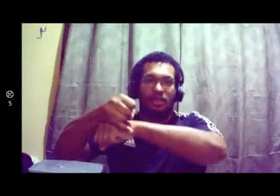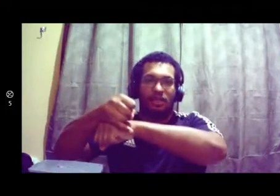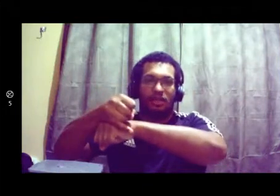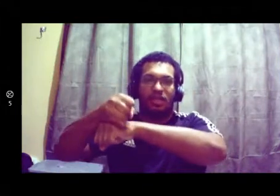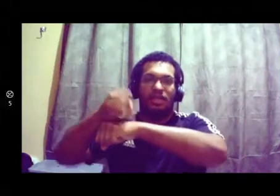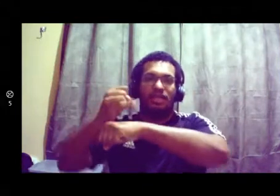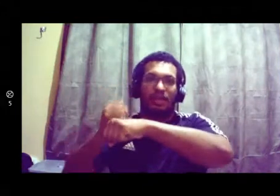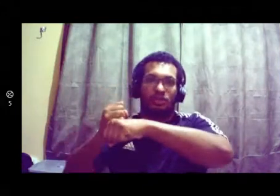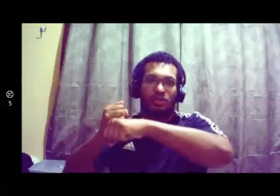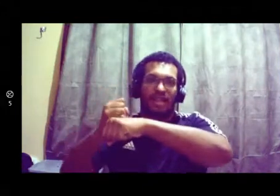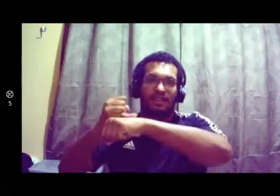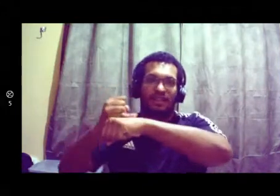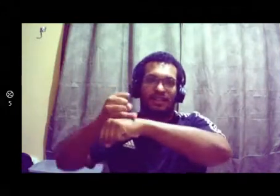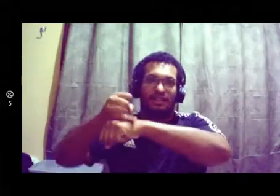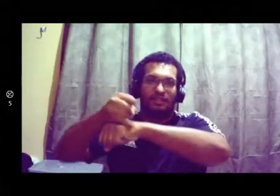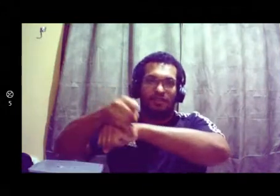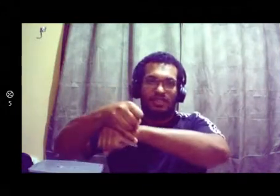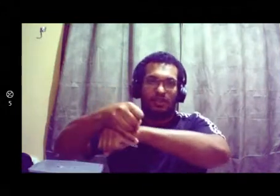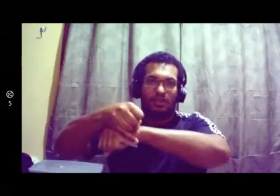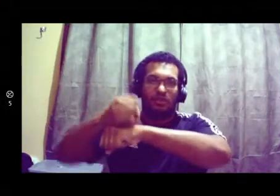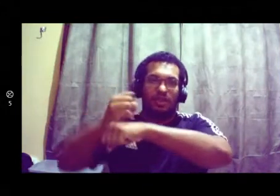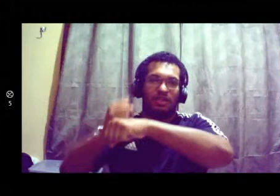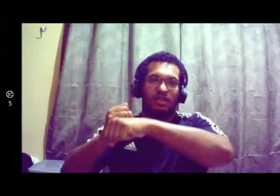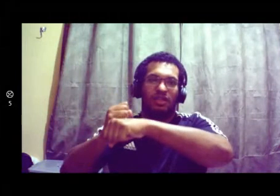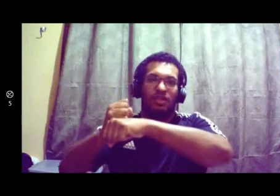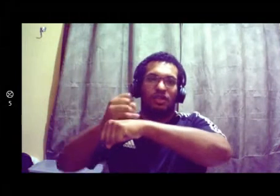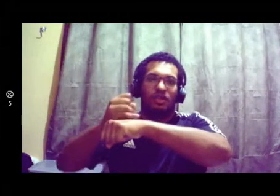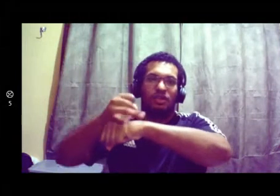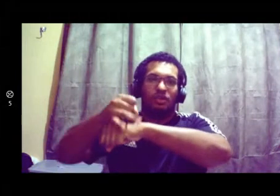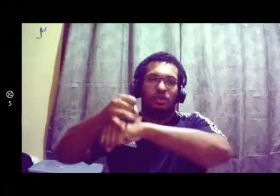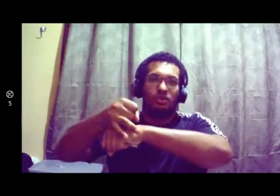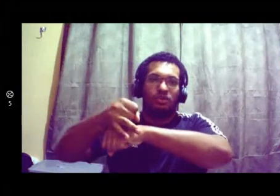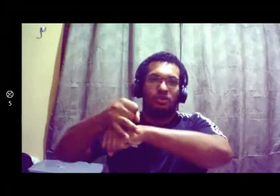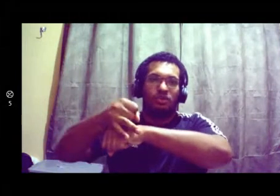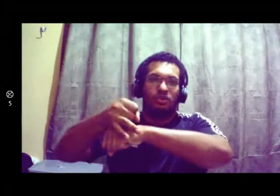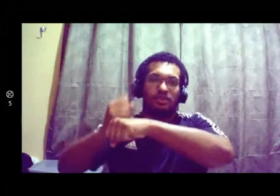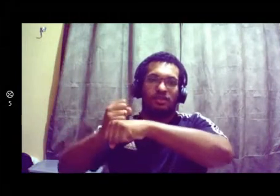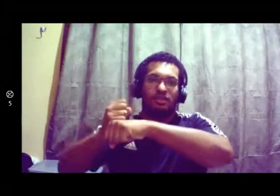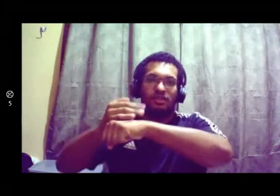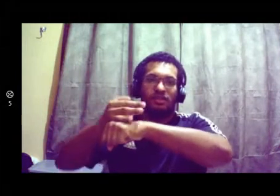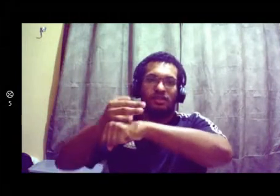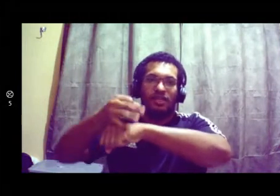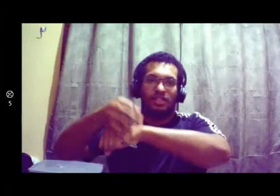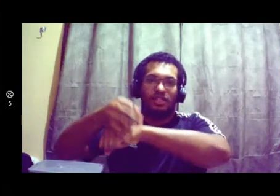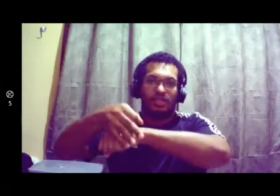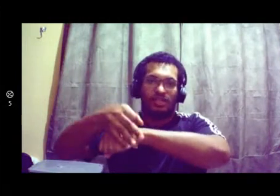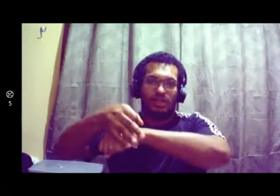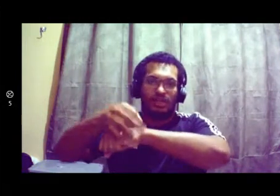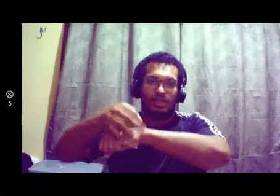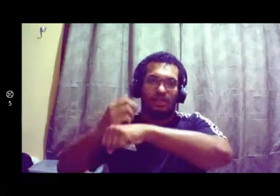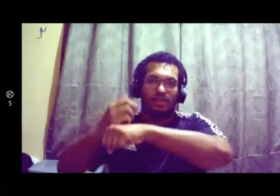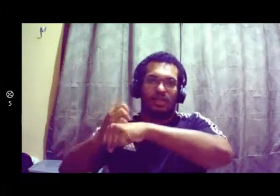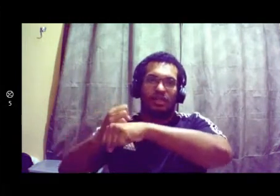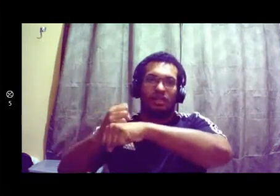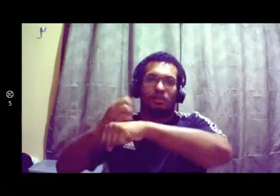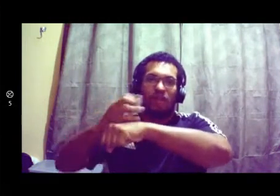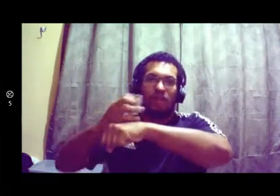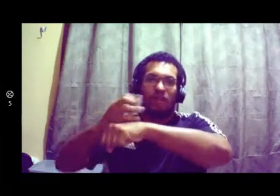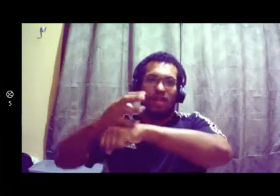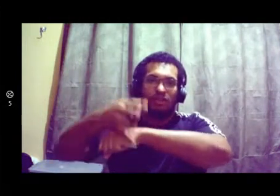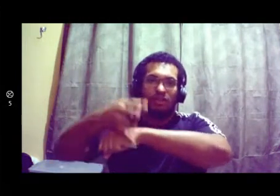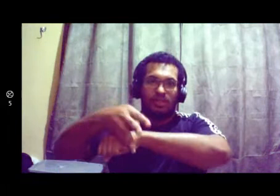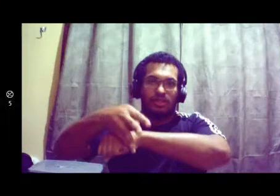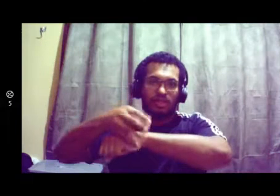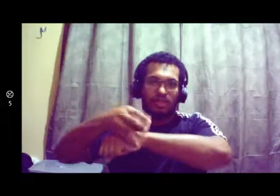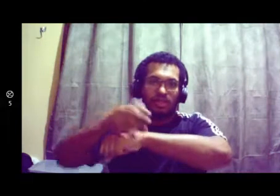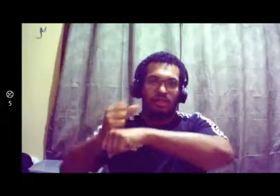da manhã. Que é madrugada, né? Então faz assim, 1, 2, 3 horas da manhã,